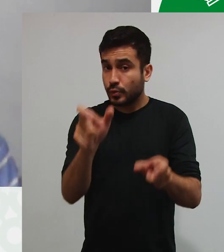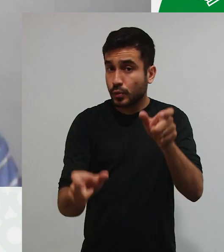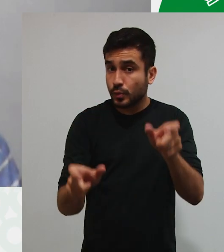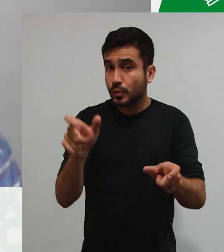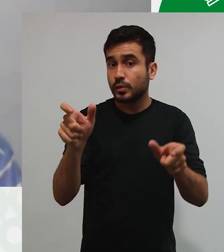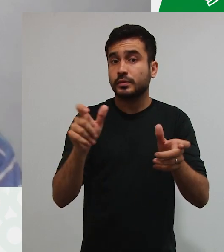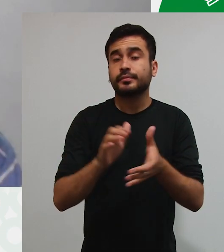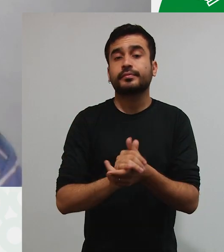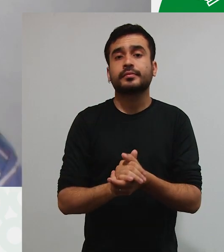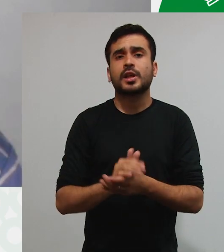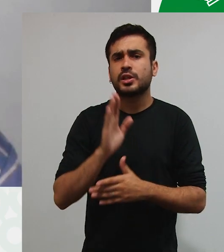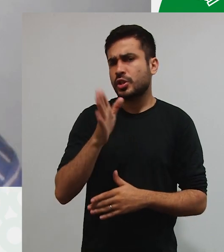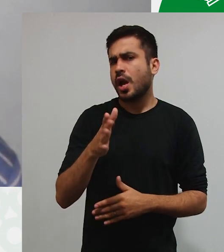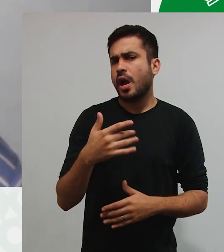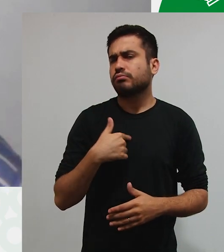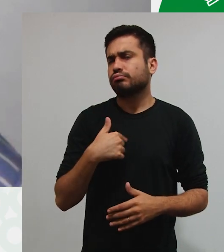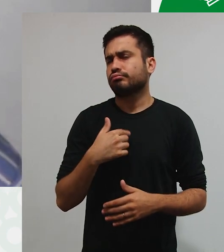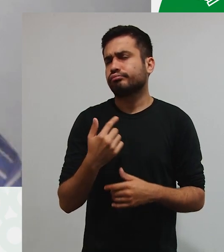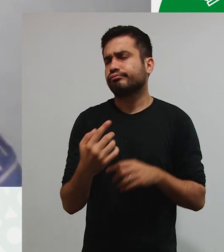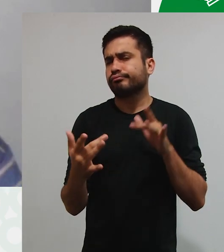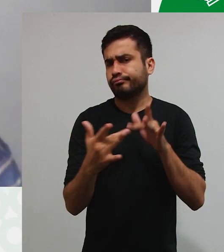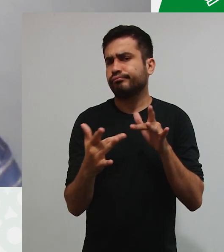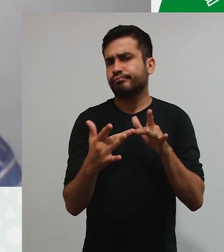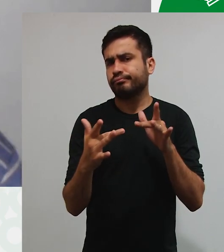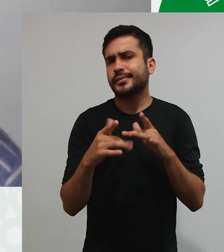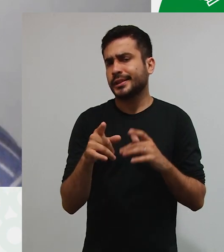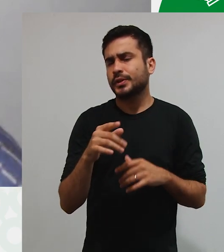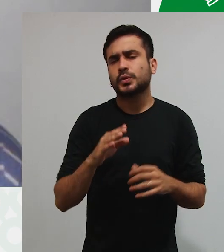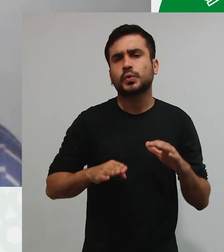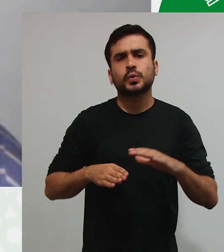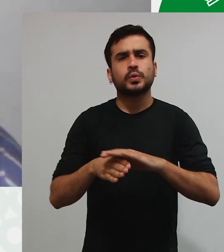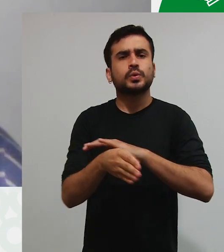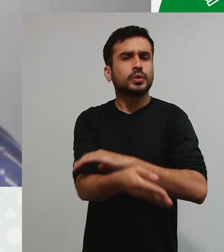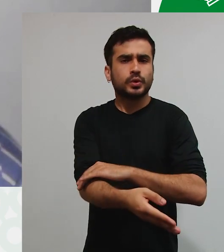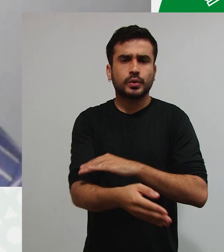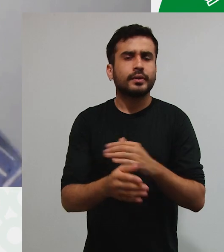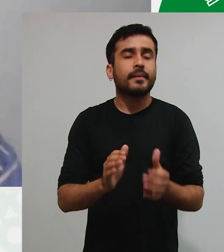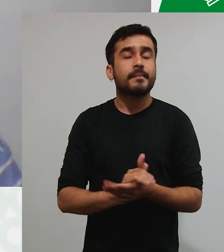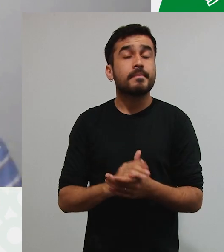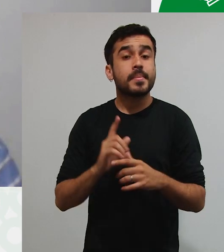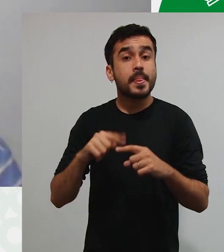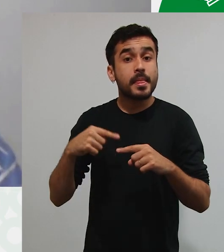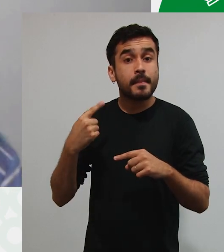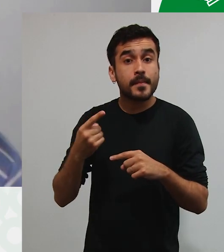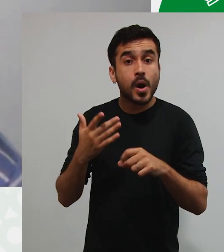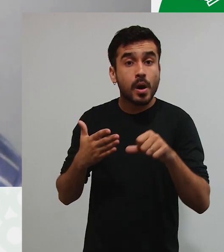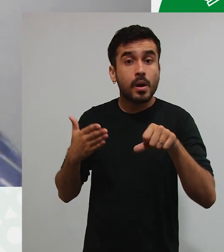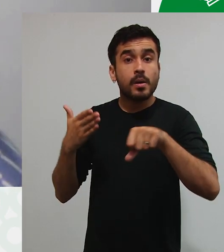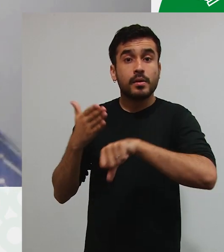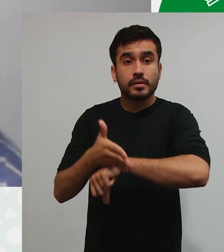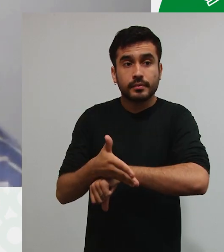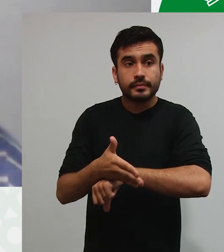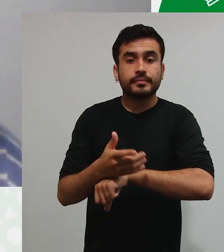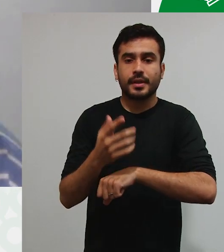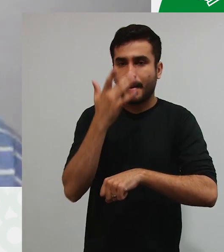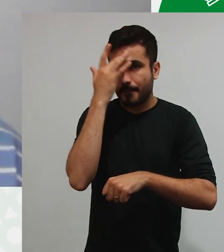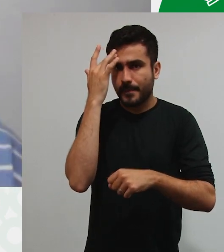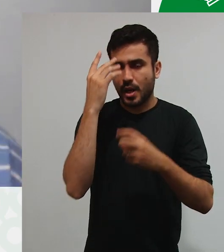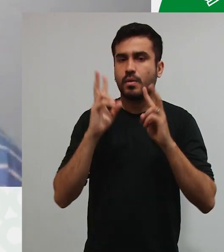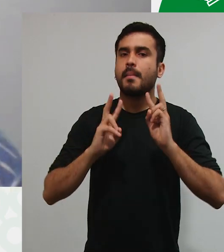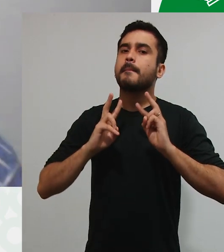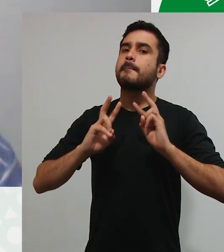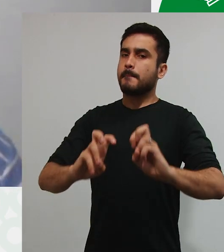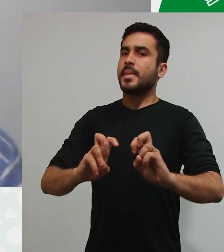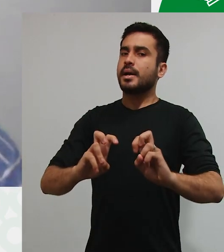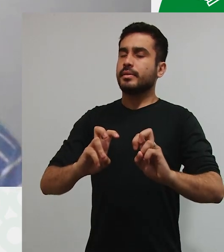fase de paquera, é uma fase de observação, de tentar entender o espaço, de tentar entender as pessoas que